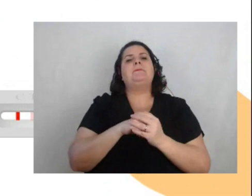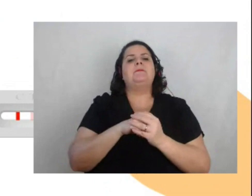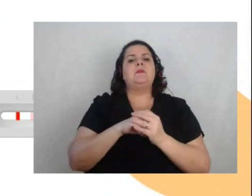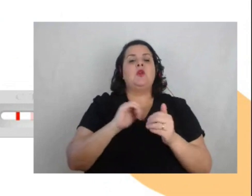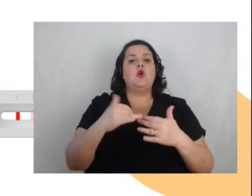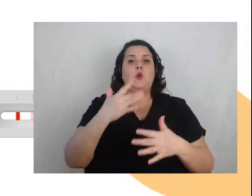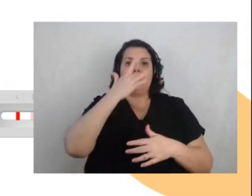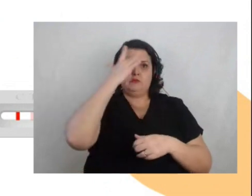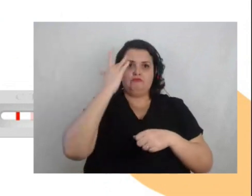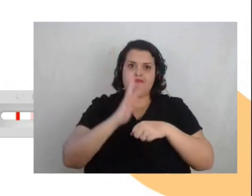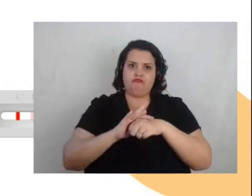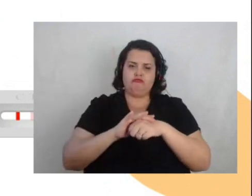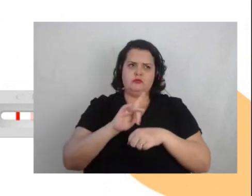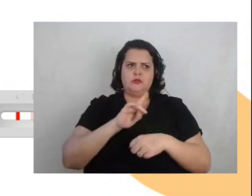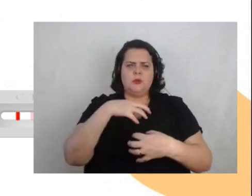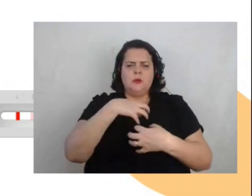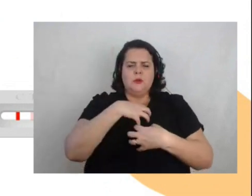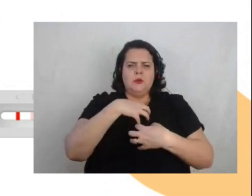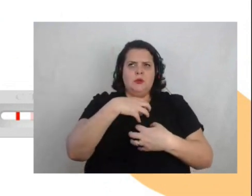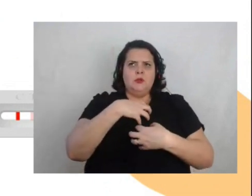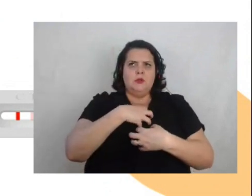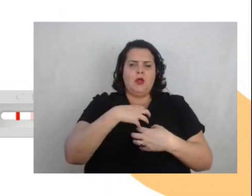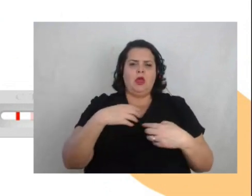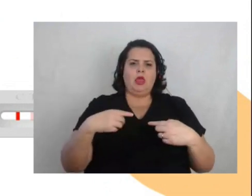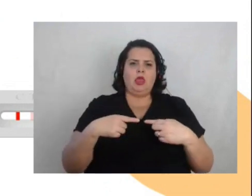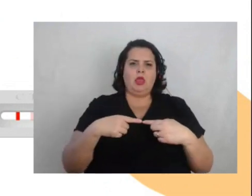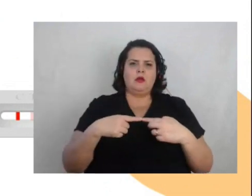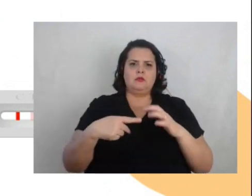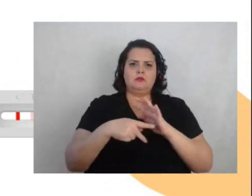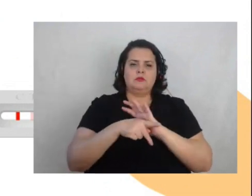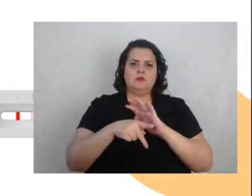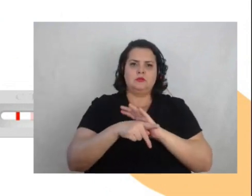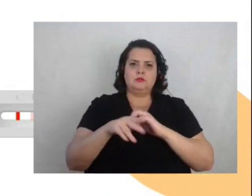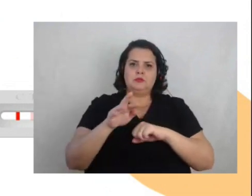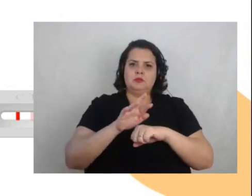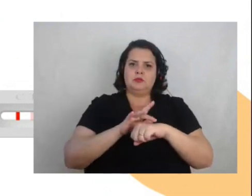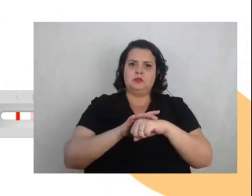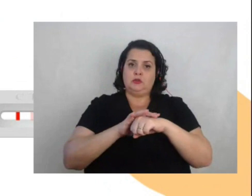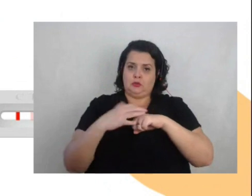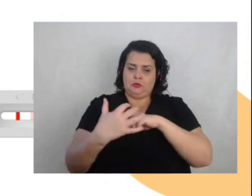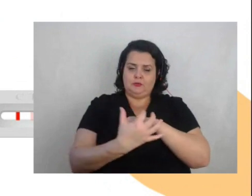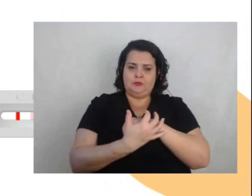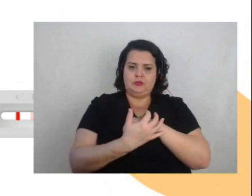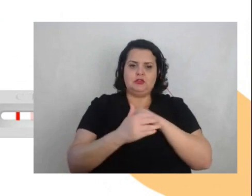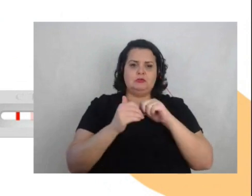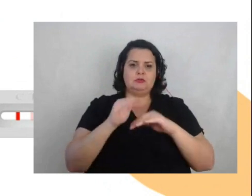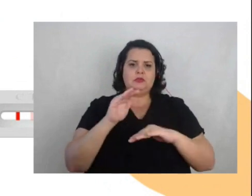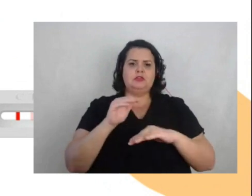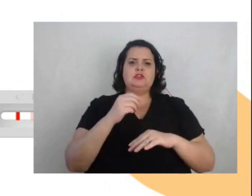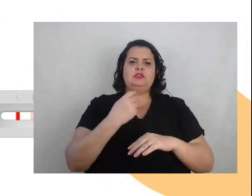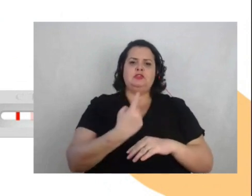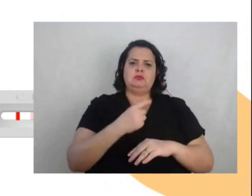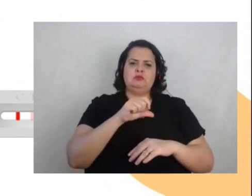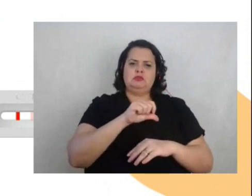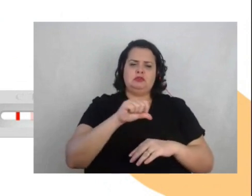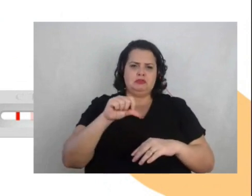sintomas. Realizamos mais de 1.900 em pacientes, 30%